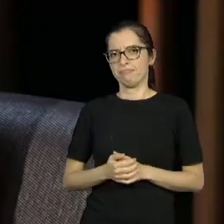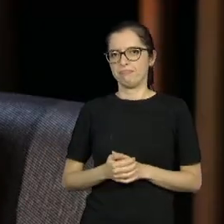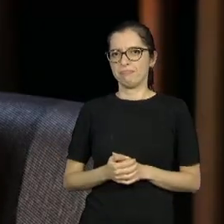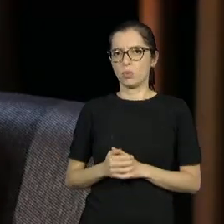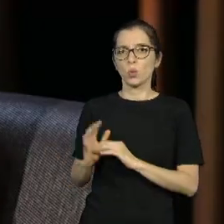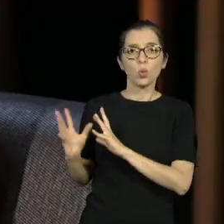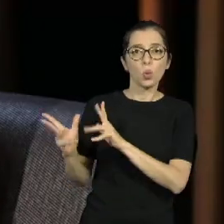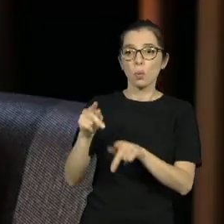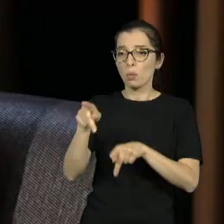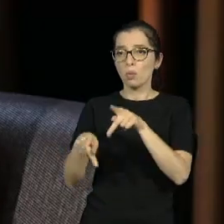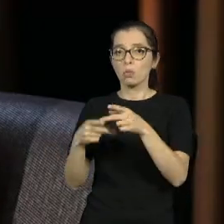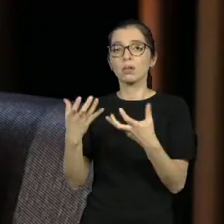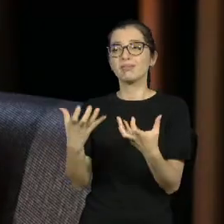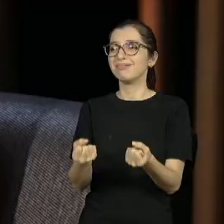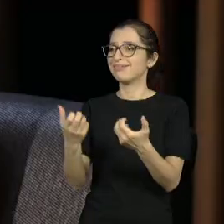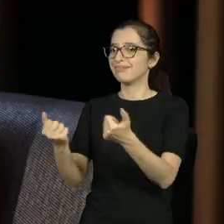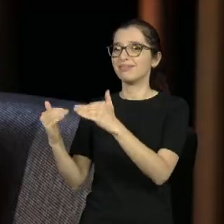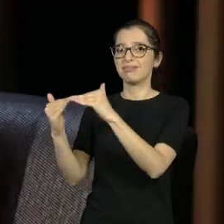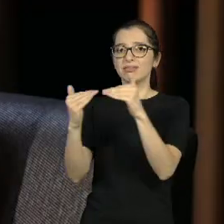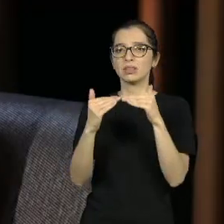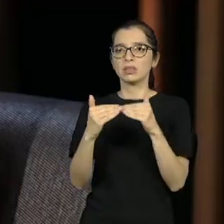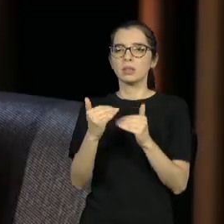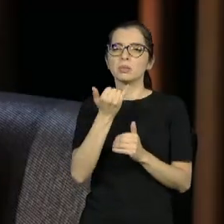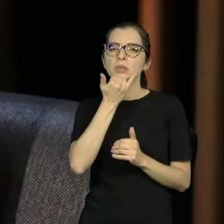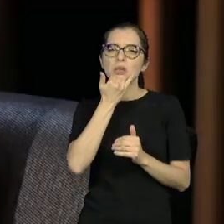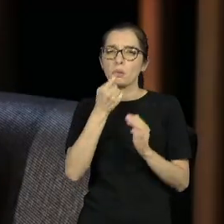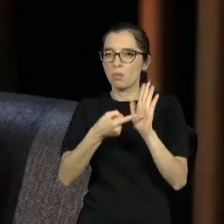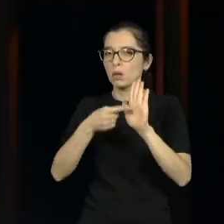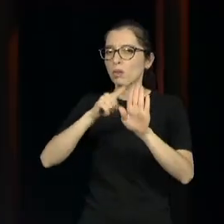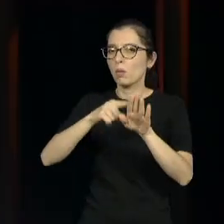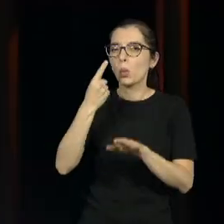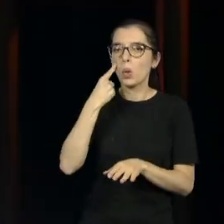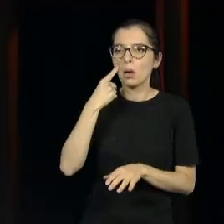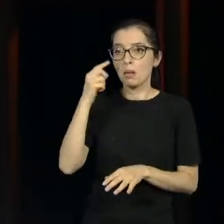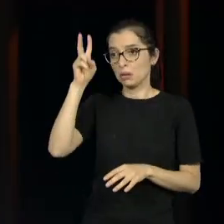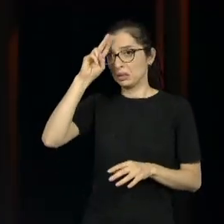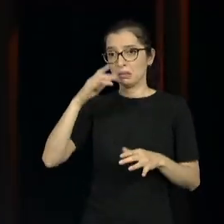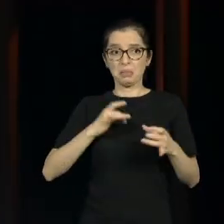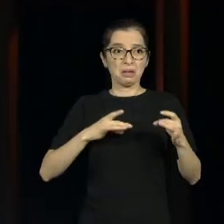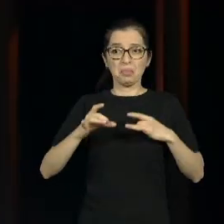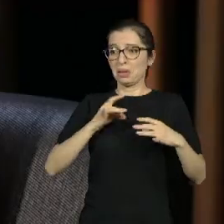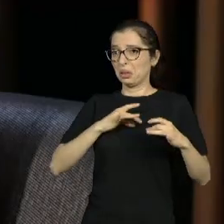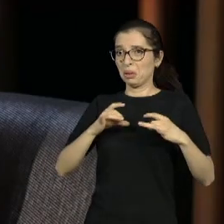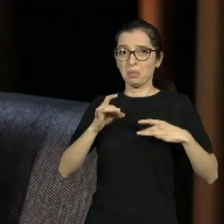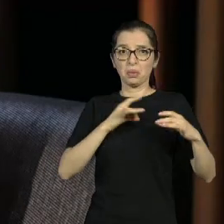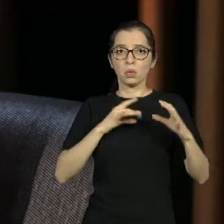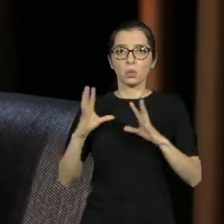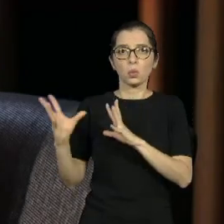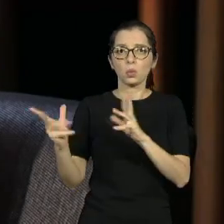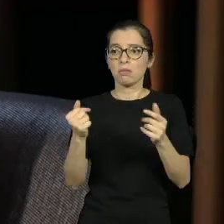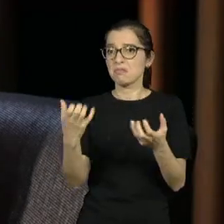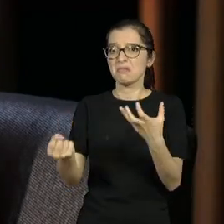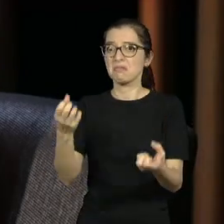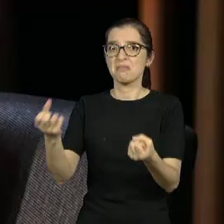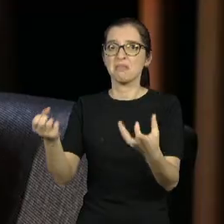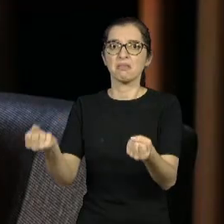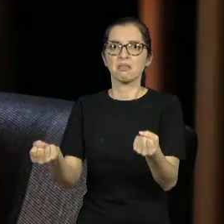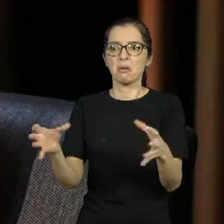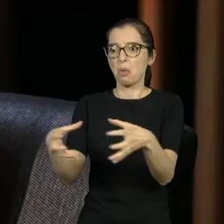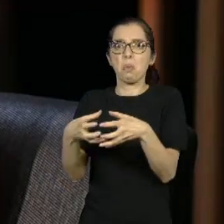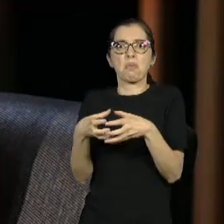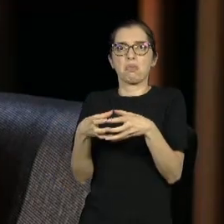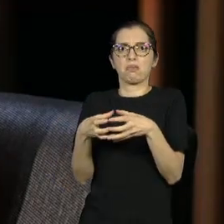eu tenho muito medo de barata voadora e teoria do senso comum porque teoria do senso comum é uma tendência super